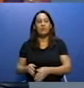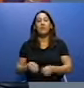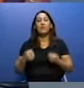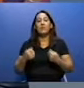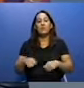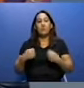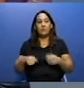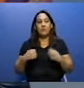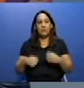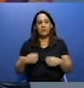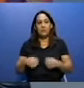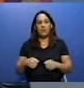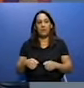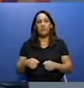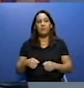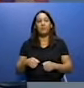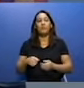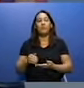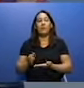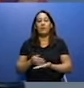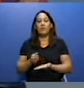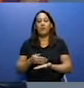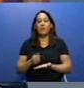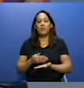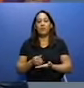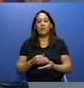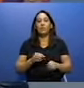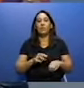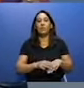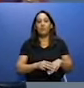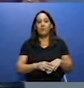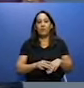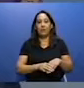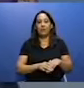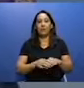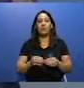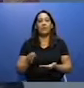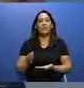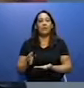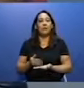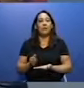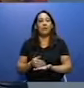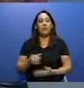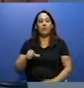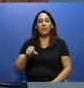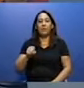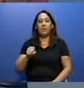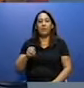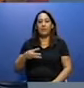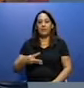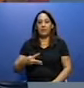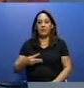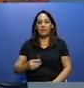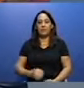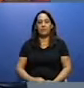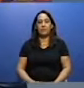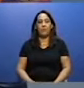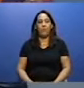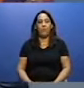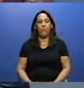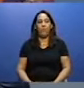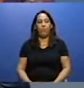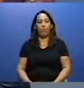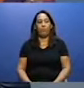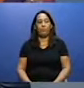Vamos continuar. Você vai precisar da sua apostila de matemática lá na página 83. Pega ela